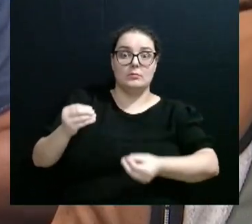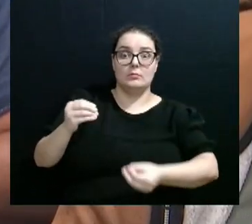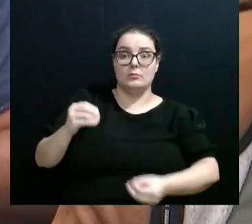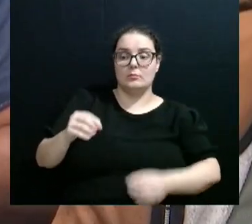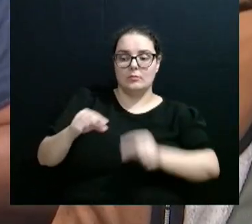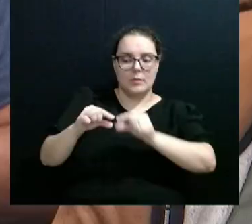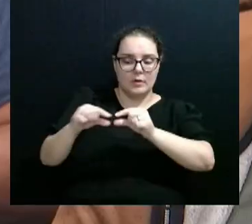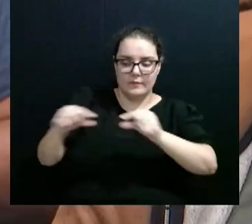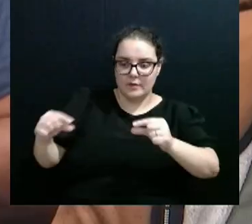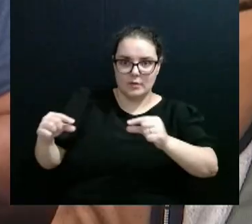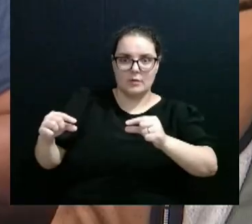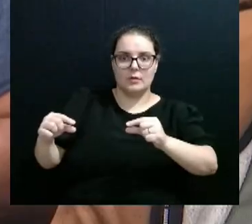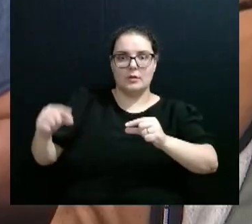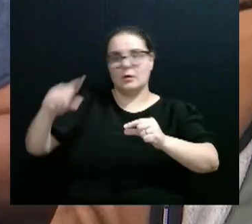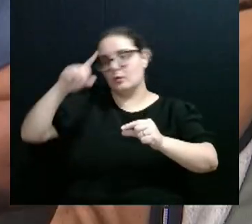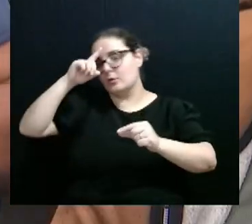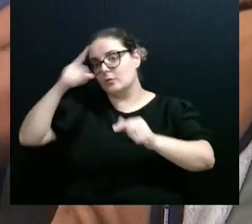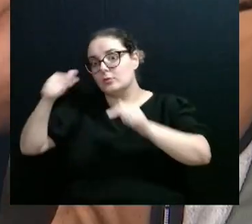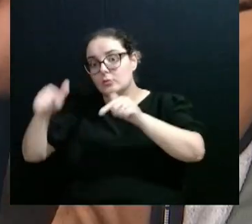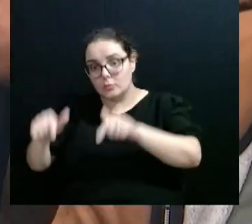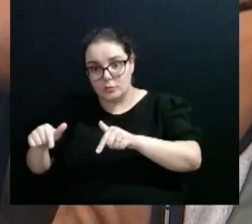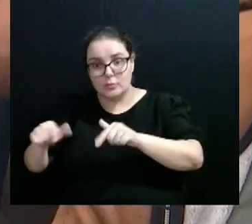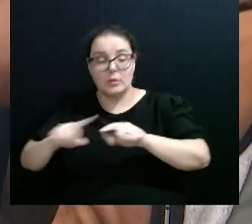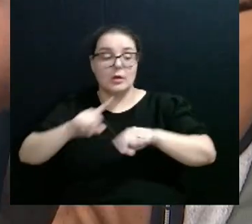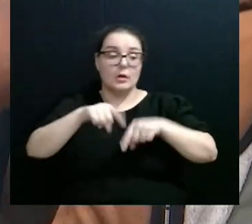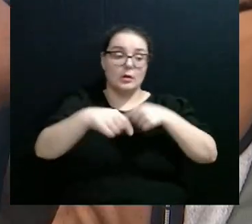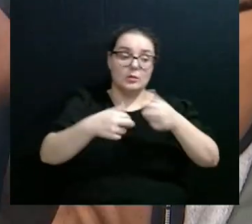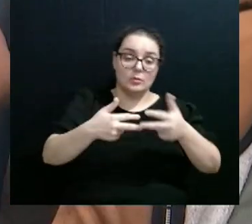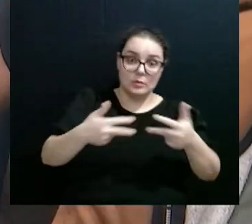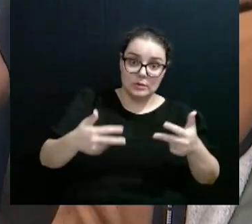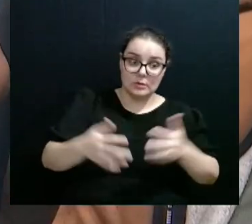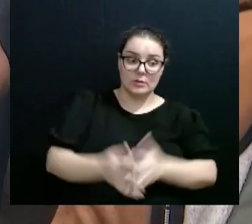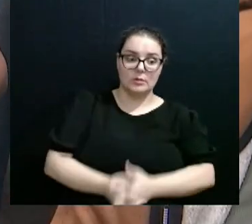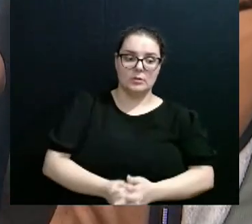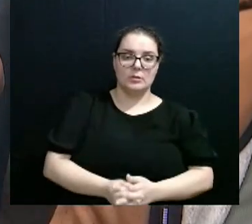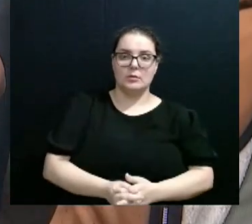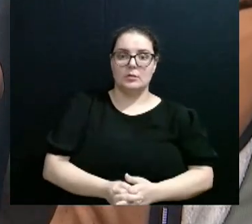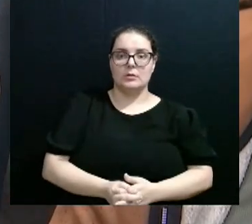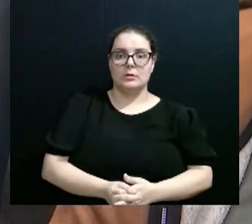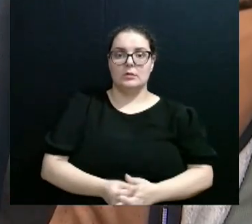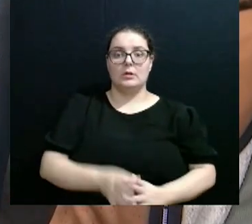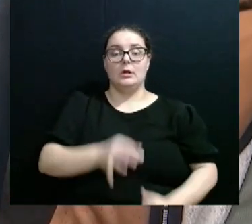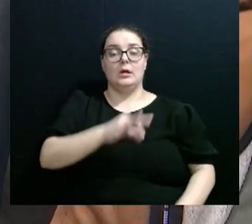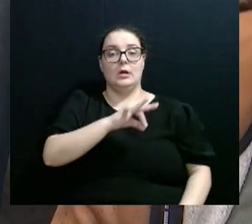ao comerciante. A outra coisa, a guarda